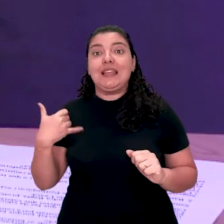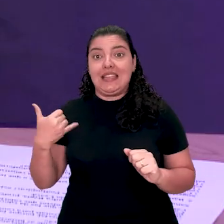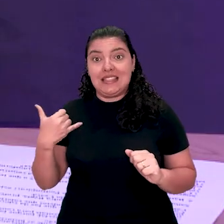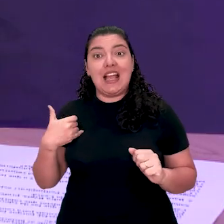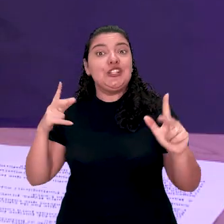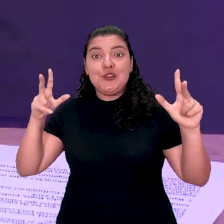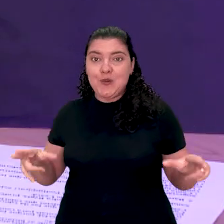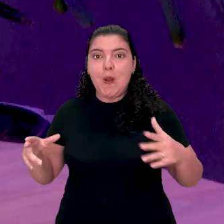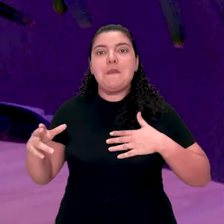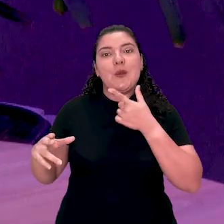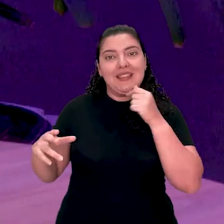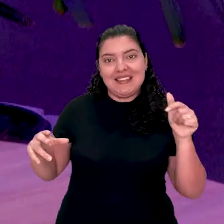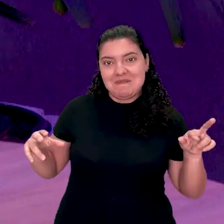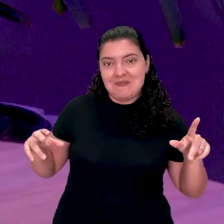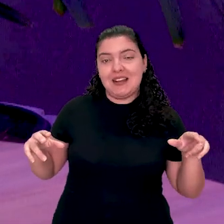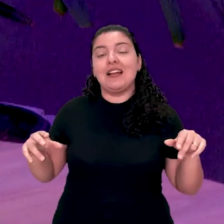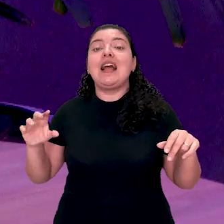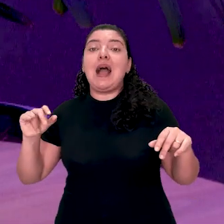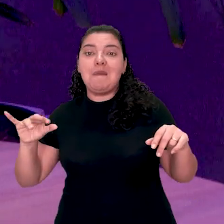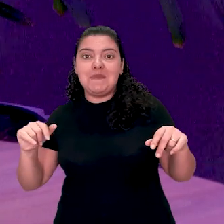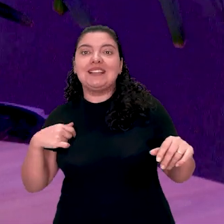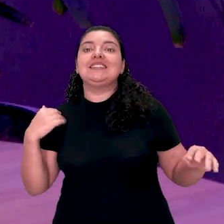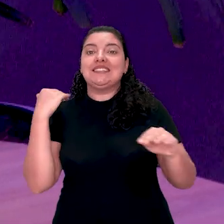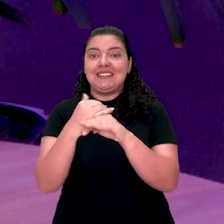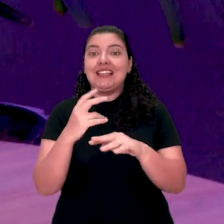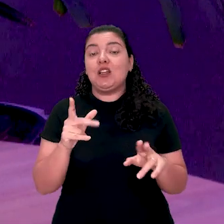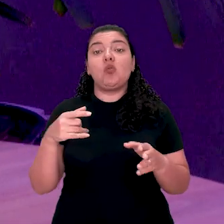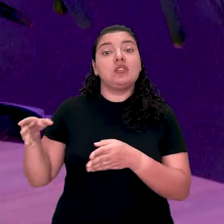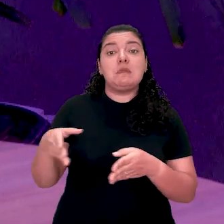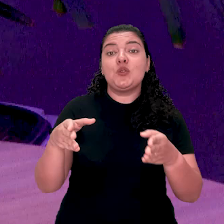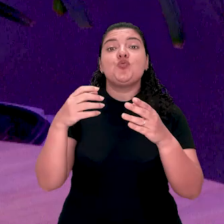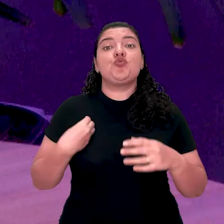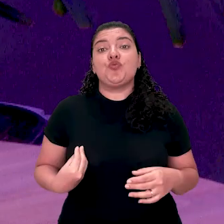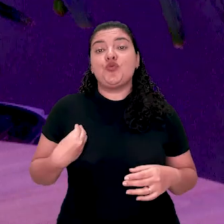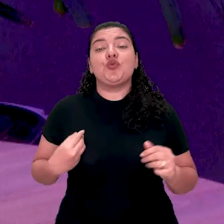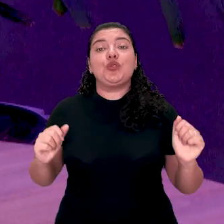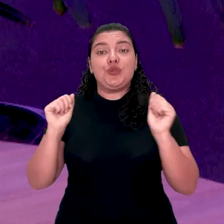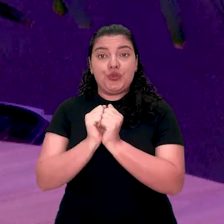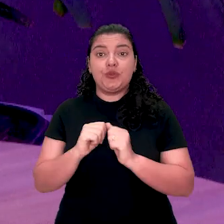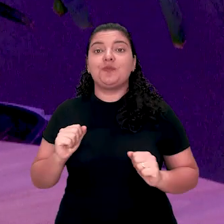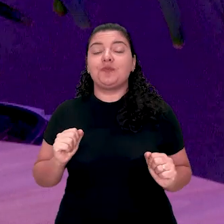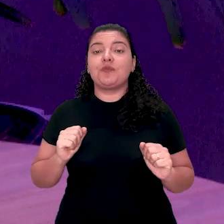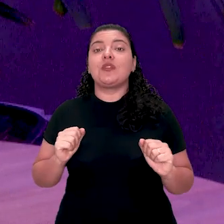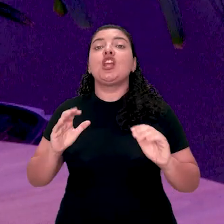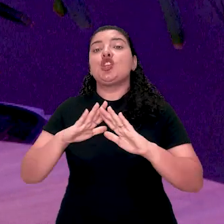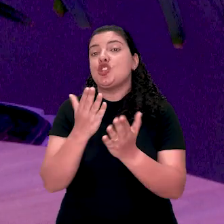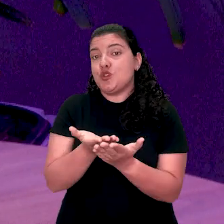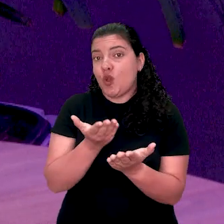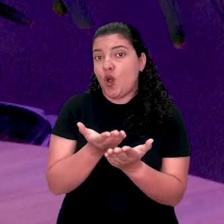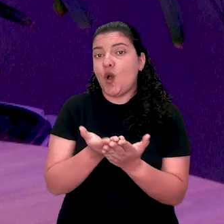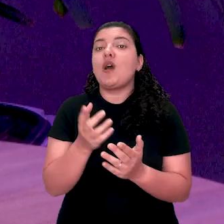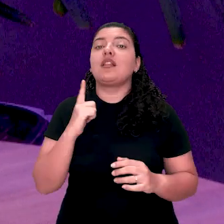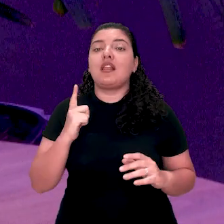irmão, né? Exatamente. E você tem a mesma idade que a Amanda. Né? E vocês caminharam juntos também. Porque na escola vocês